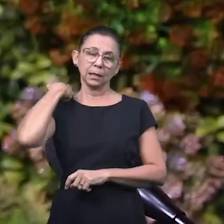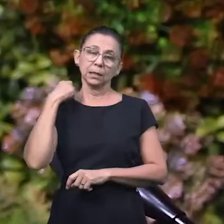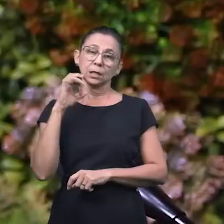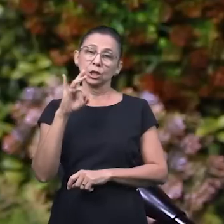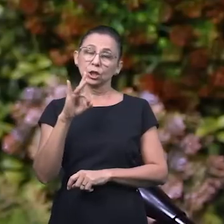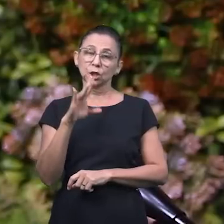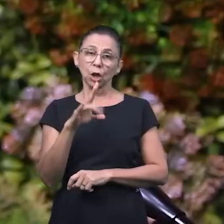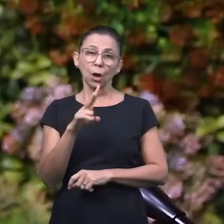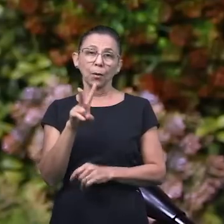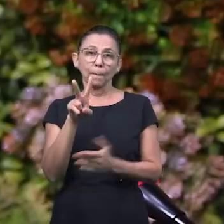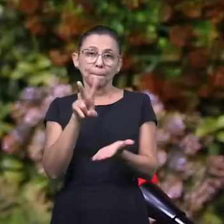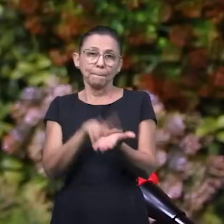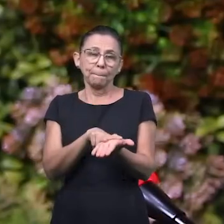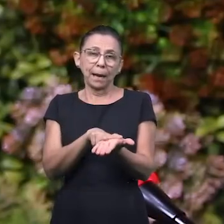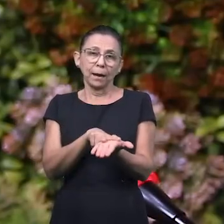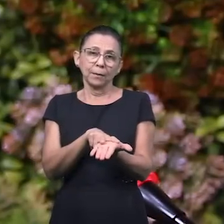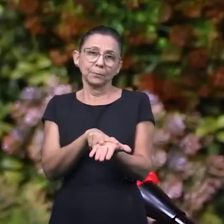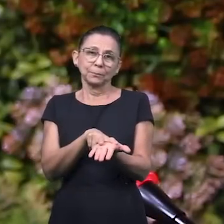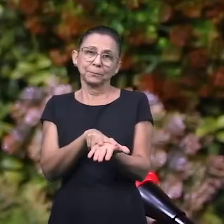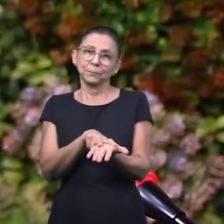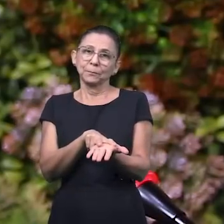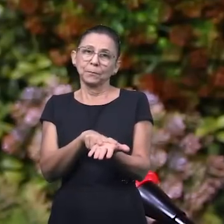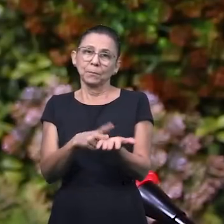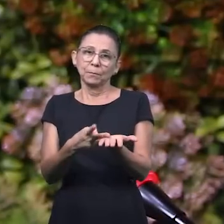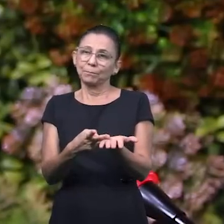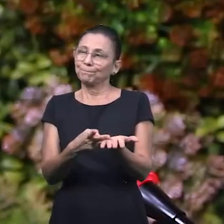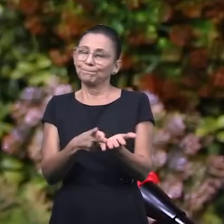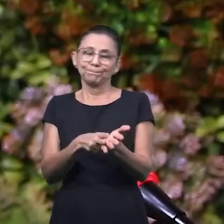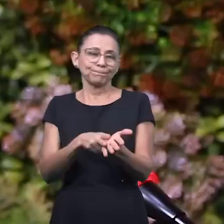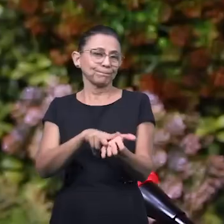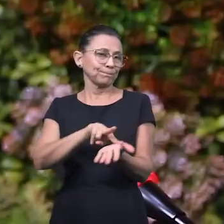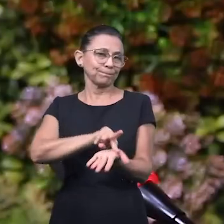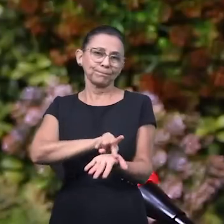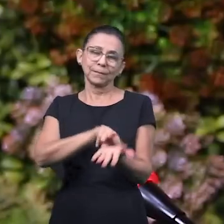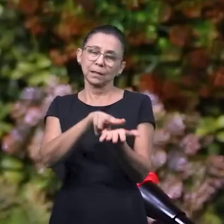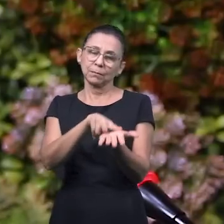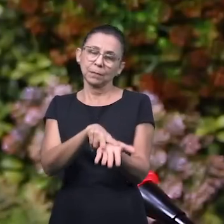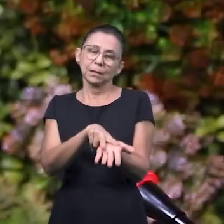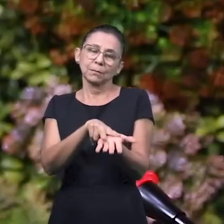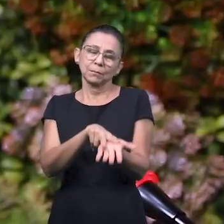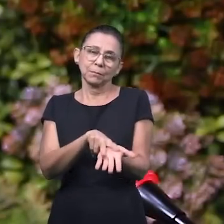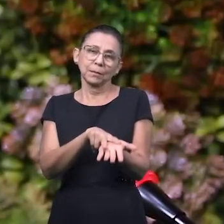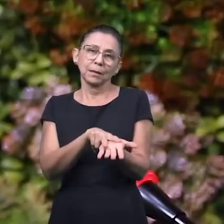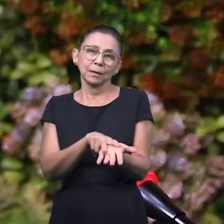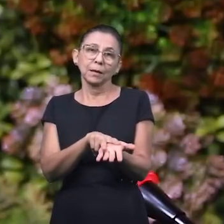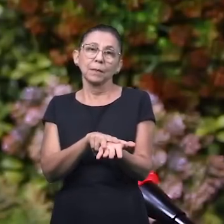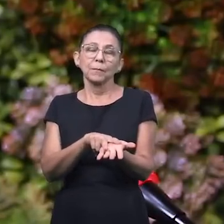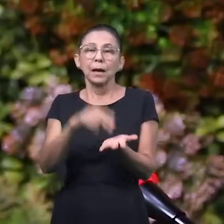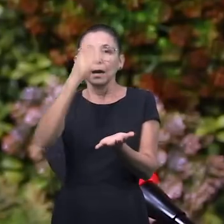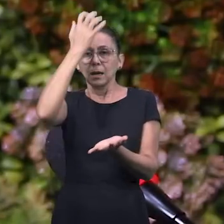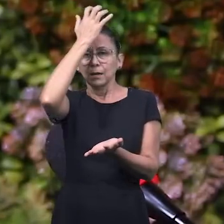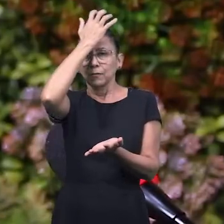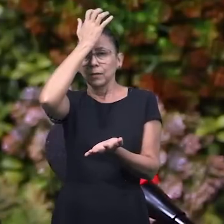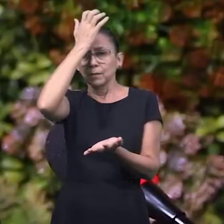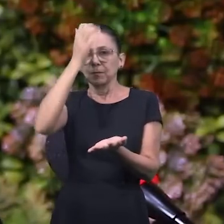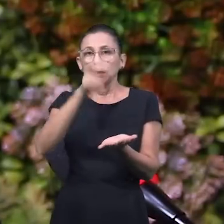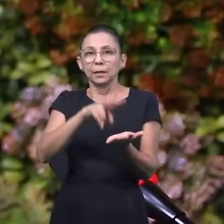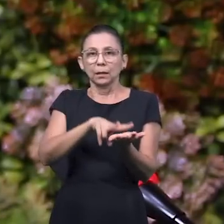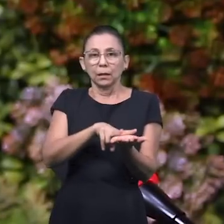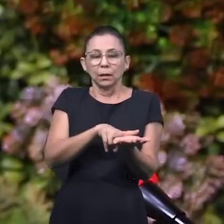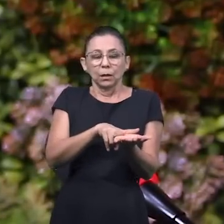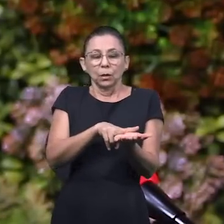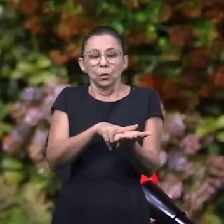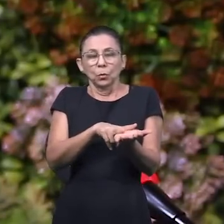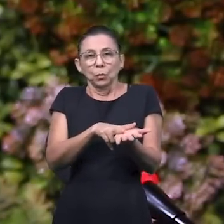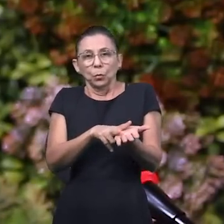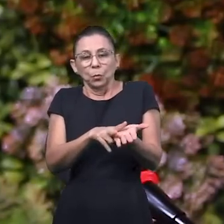as enfermeiras, né, iam fazer todos os cuidados com ela, as enfermeiras viravam com toda a cautela. Não